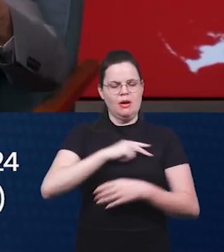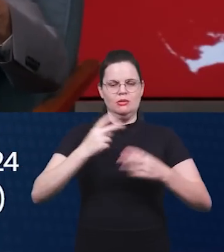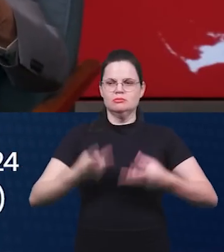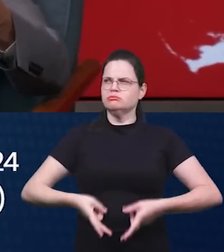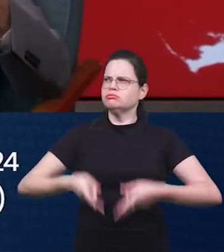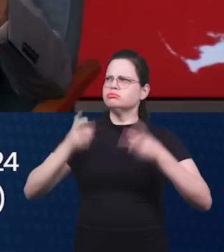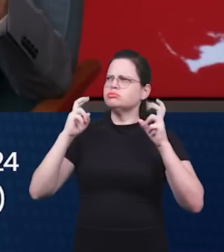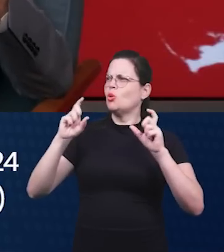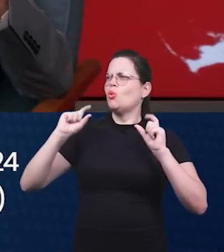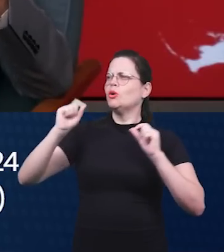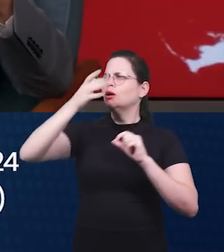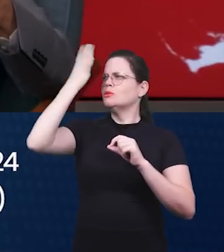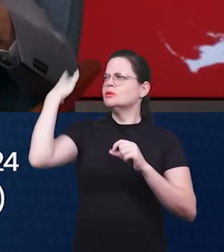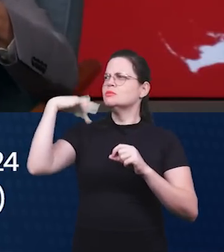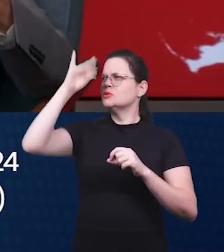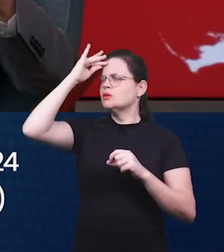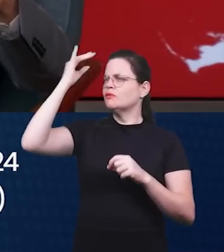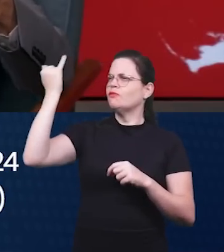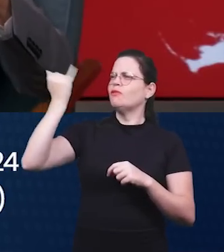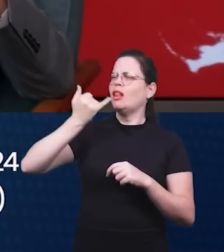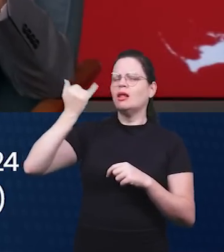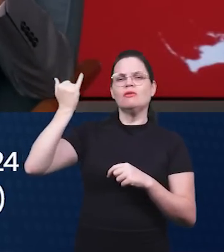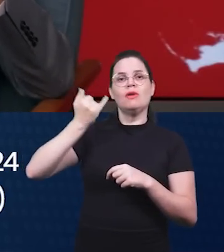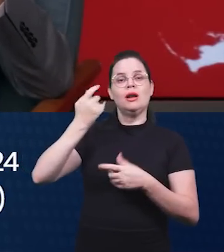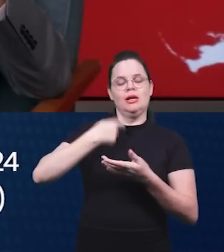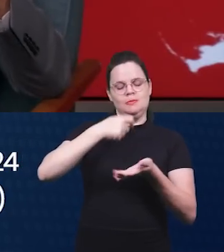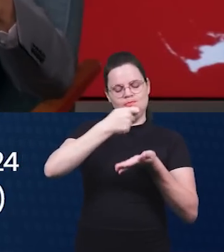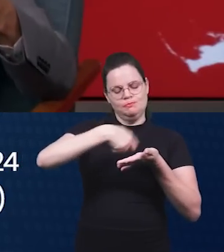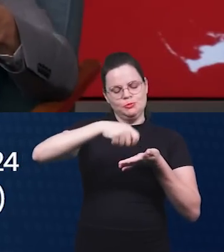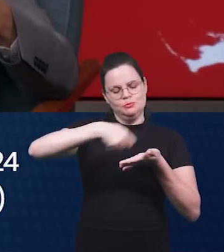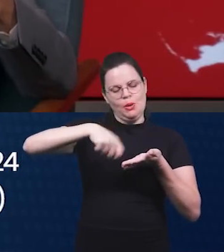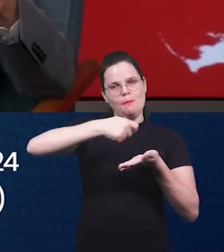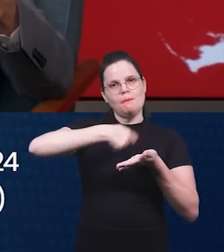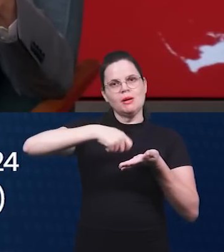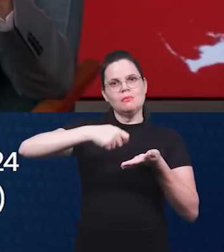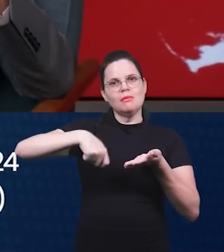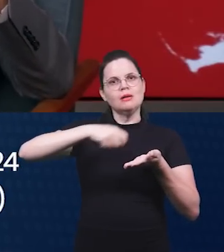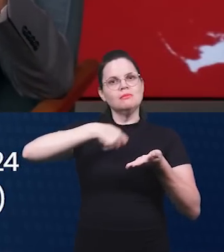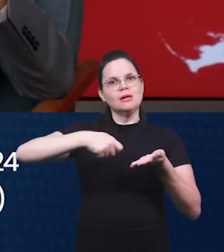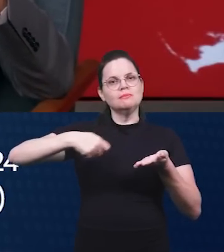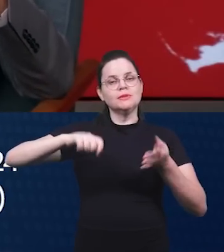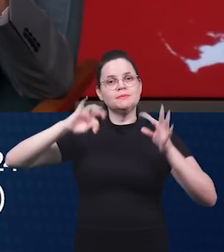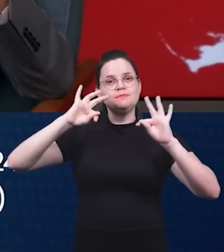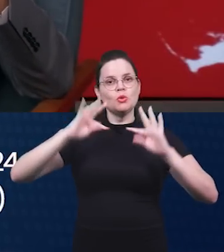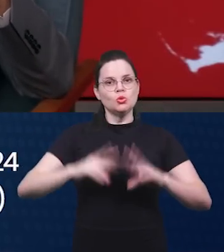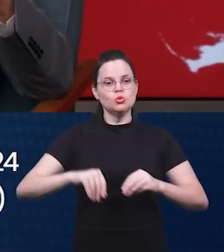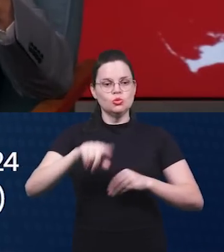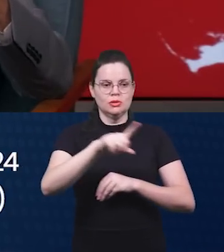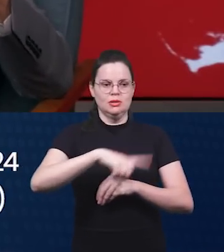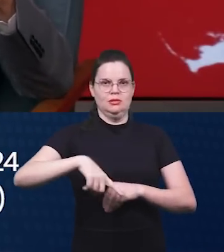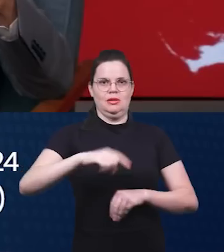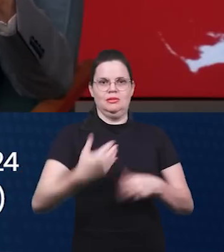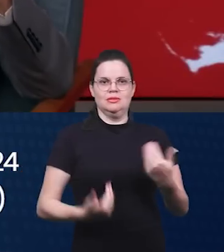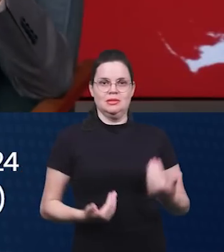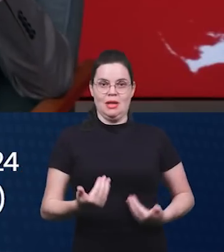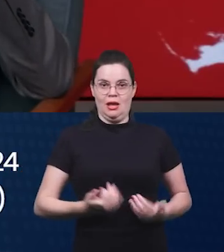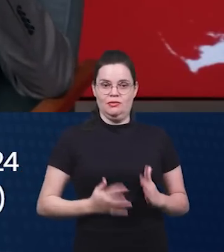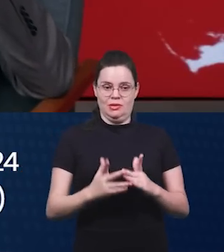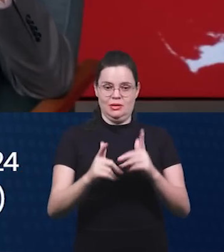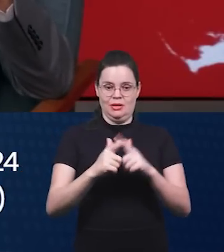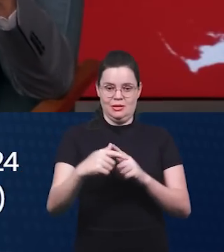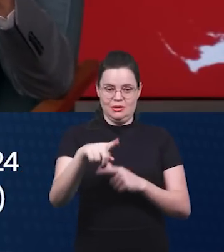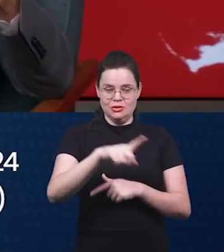estava mostrando para ele e ele vai então escrevendo aquilo e relatando aquilo para que a igreja